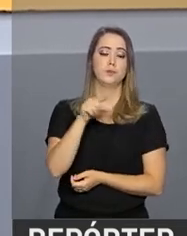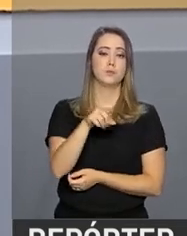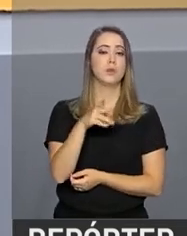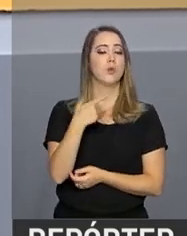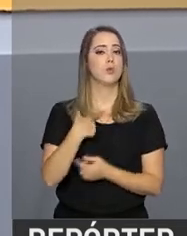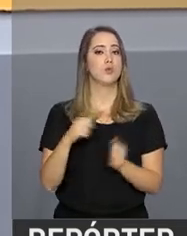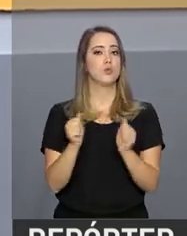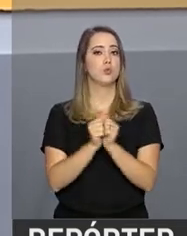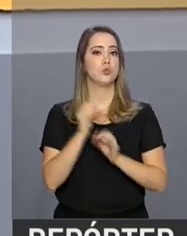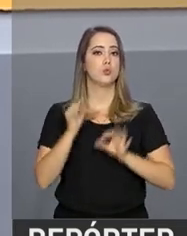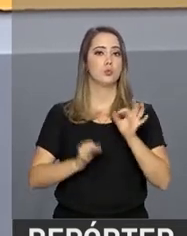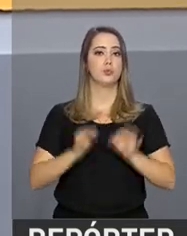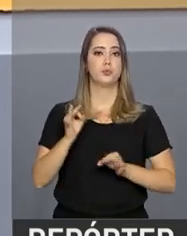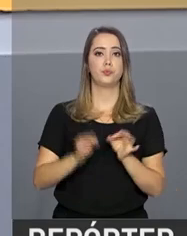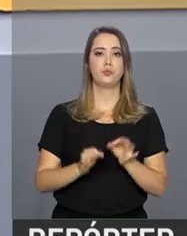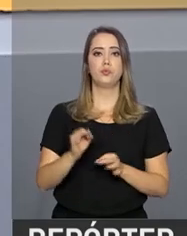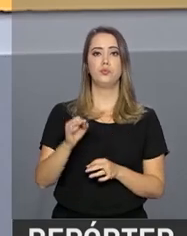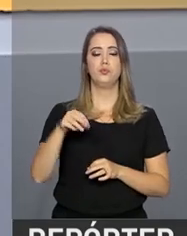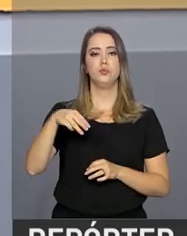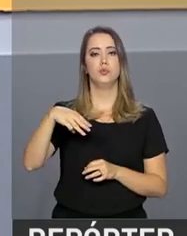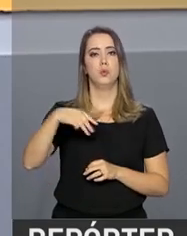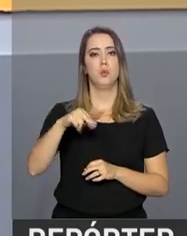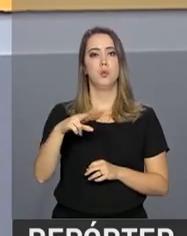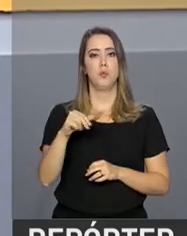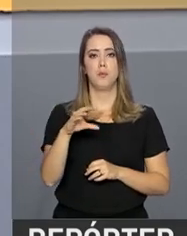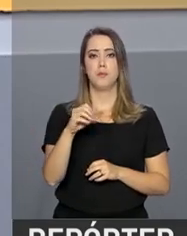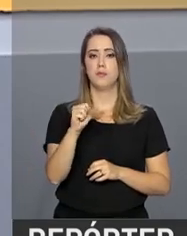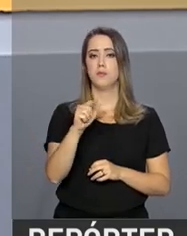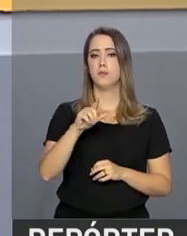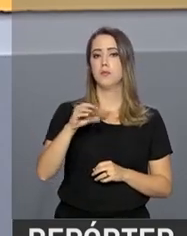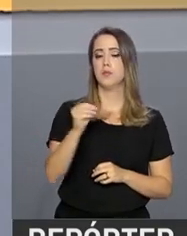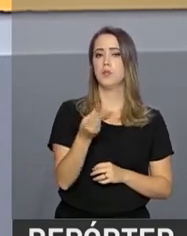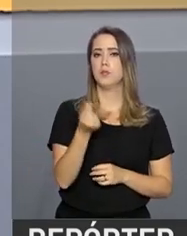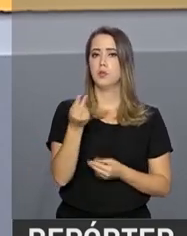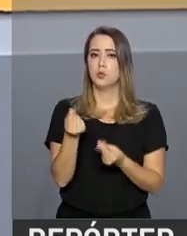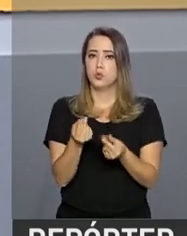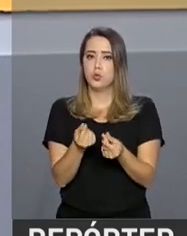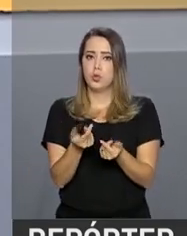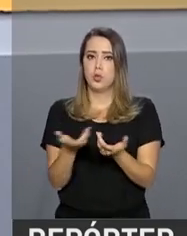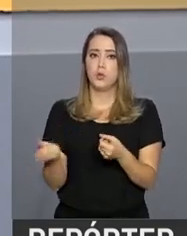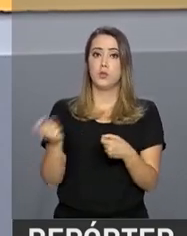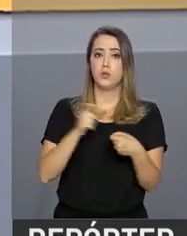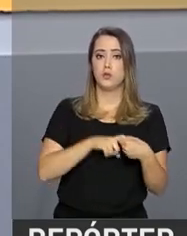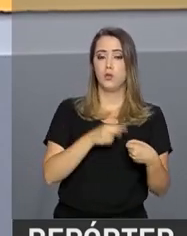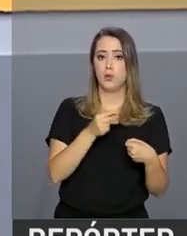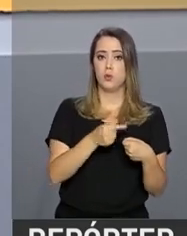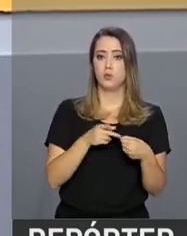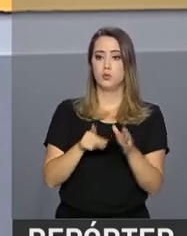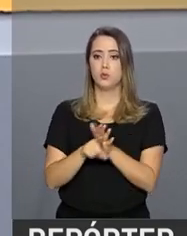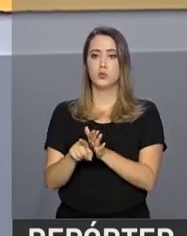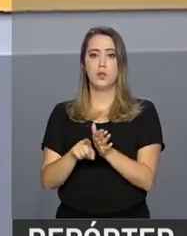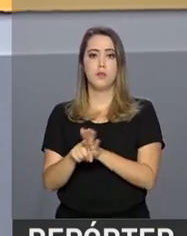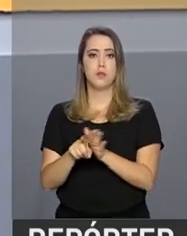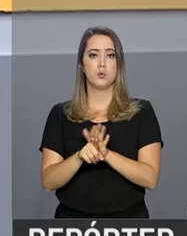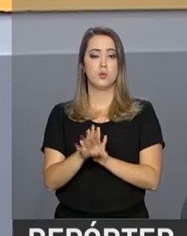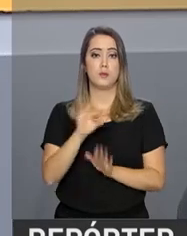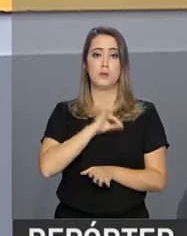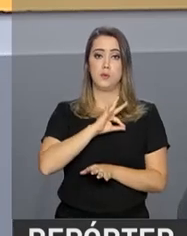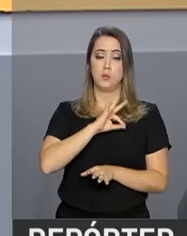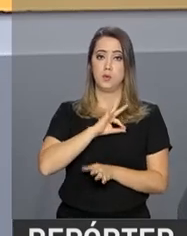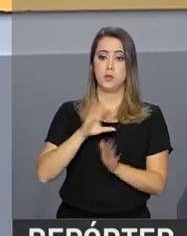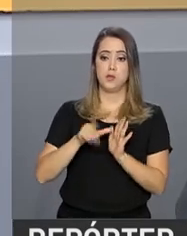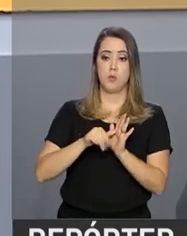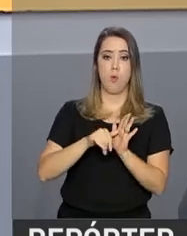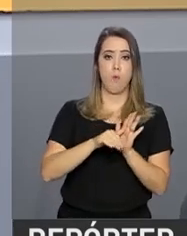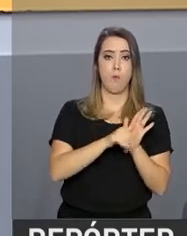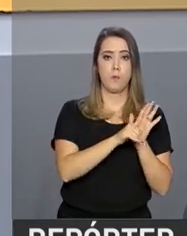eo juiz federal marcelo bretas conversaram hoje sobre o uso de verbas recuperadas em investigações de corrupção na